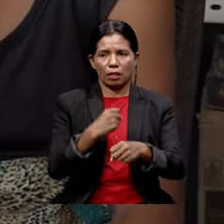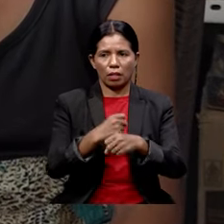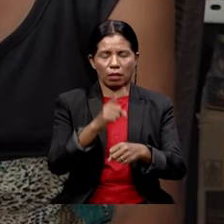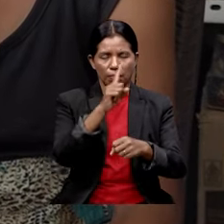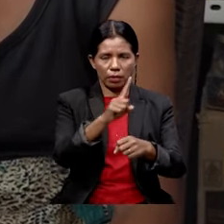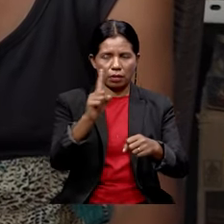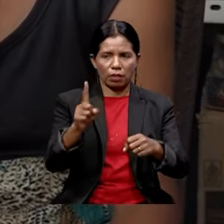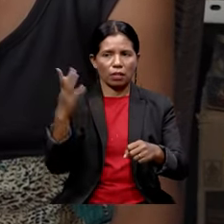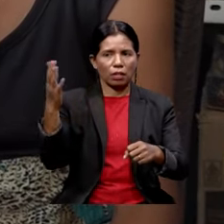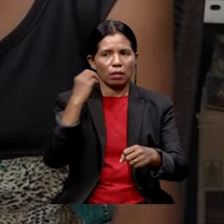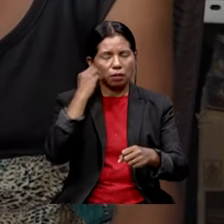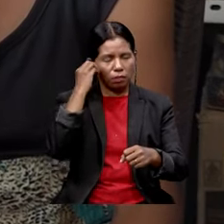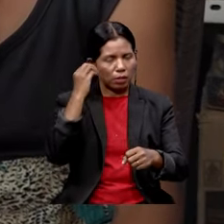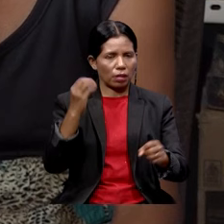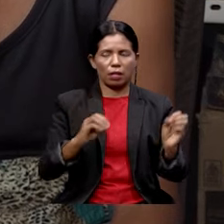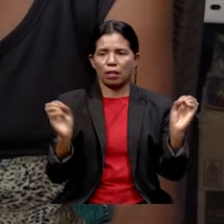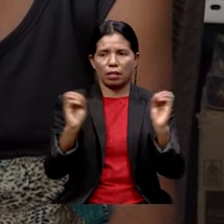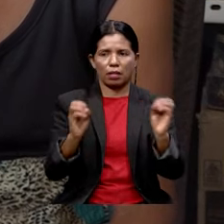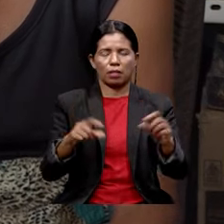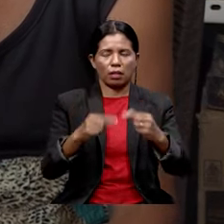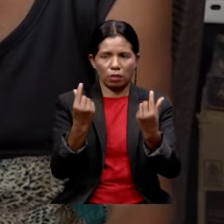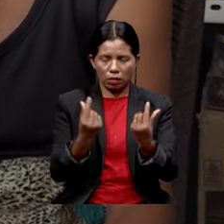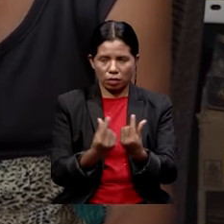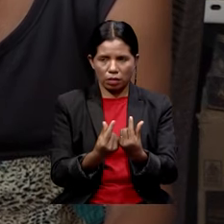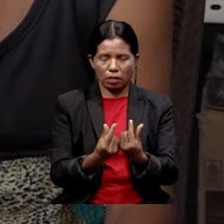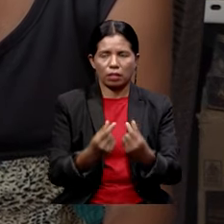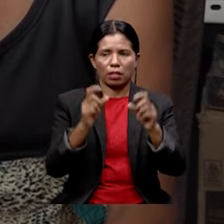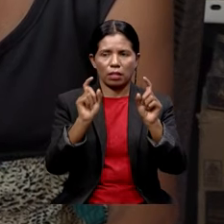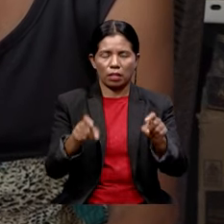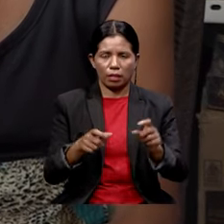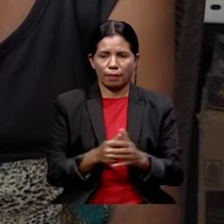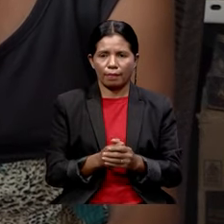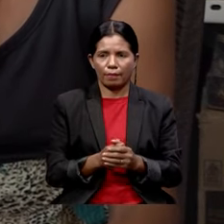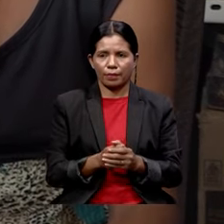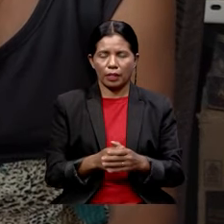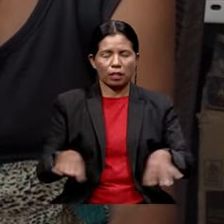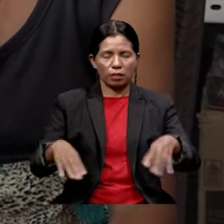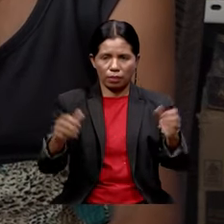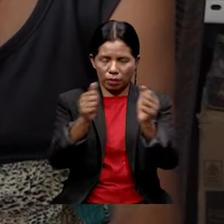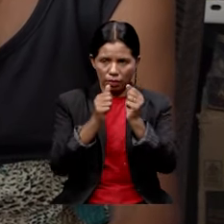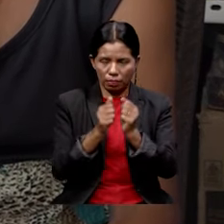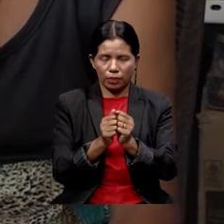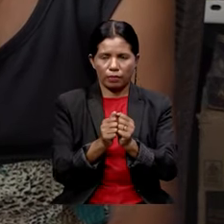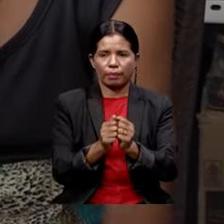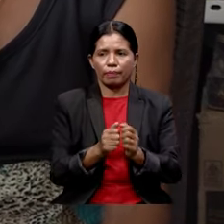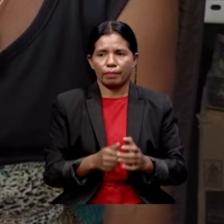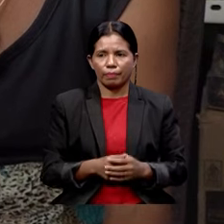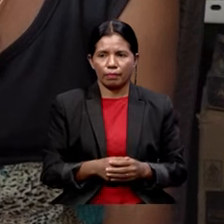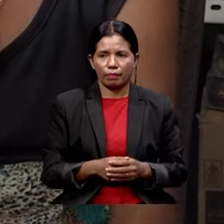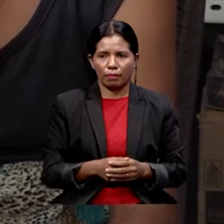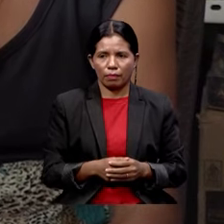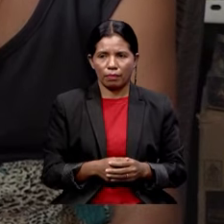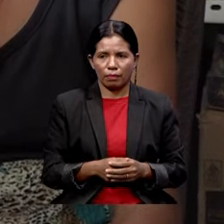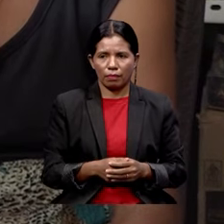mesak ia umane la dia ita halo grupo ne ita ten ke ser halo hamutu esena